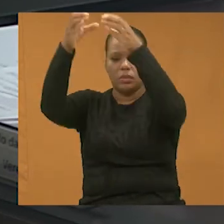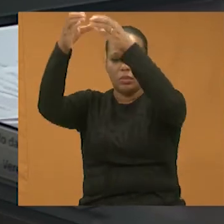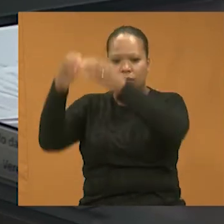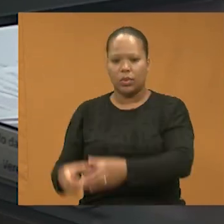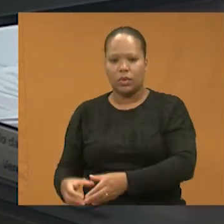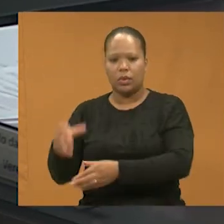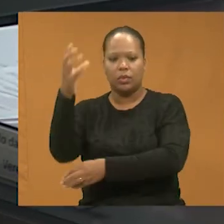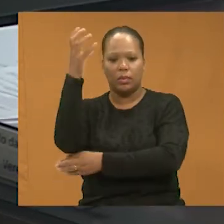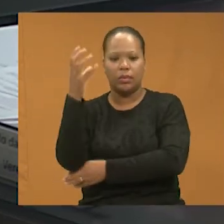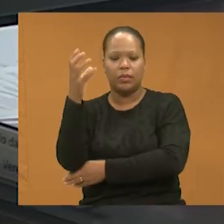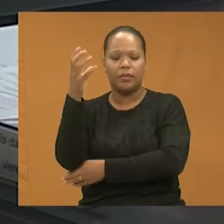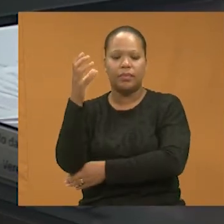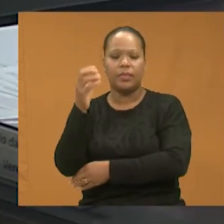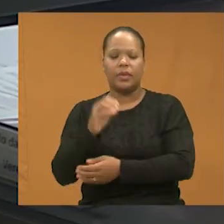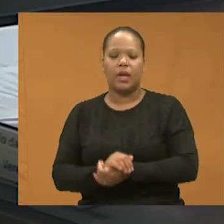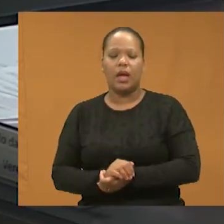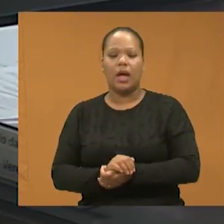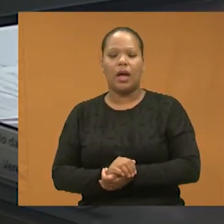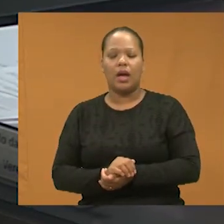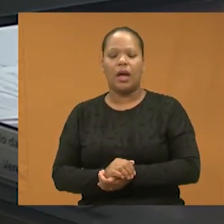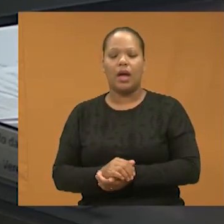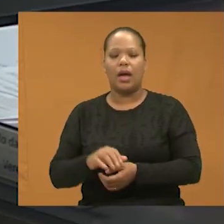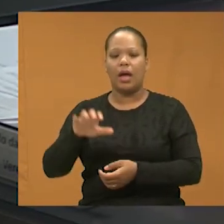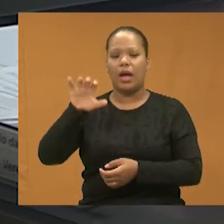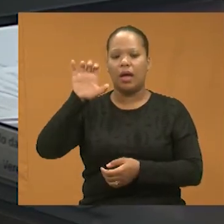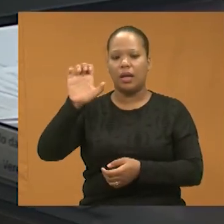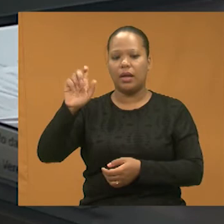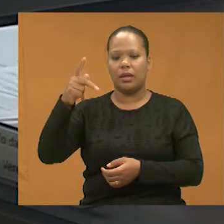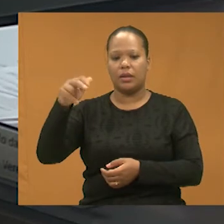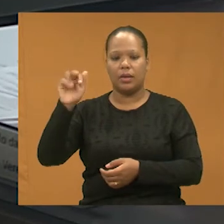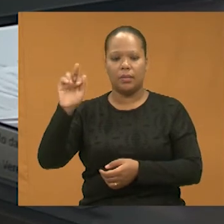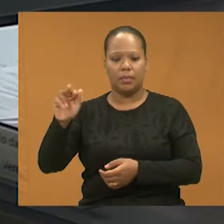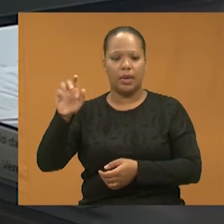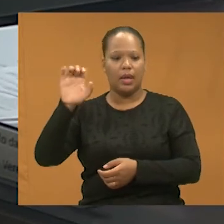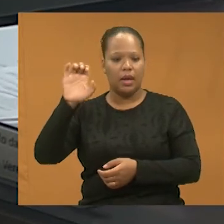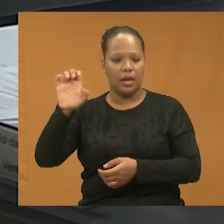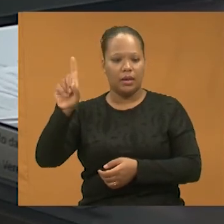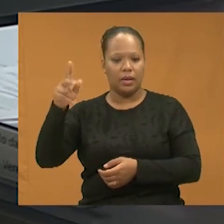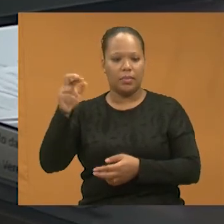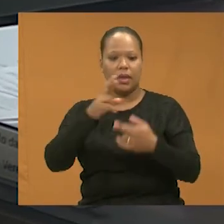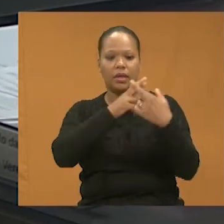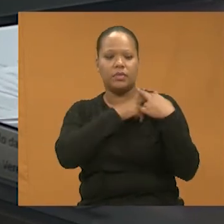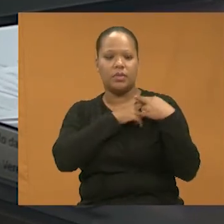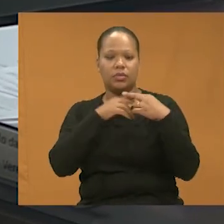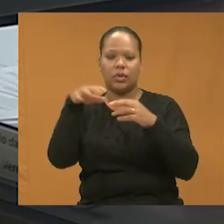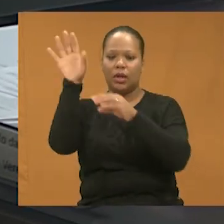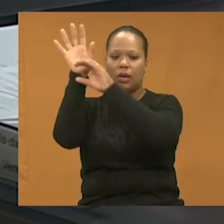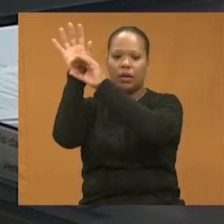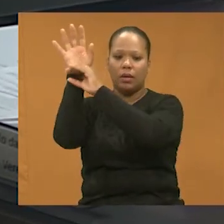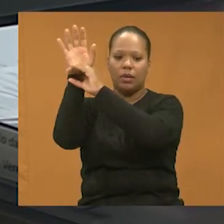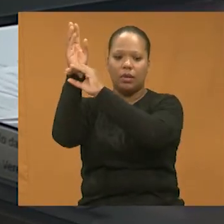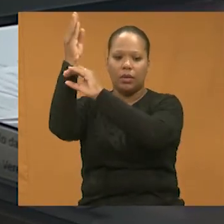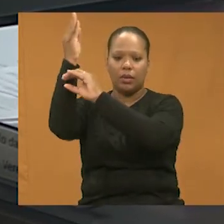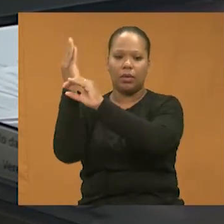A IDP Bandeirantes, ela é responsável pelo braço, entendeu? Então, essa que é a situação. Então,